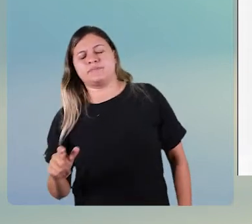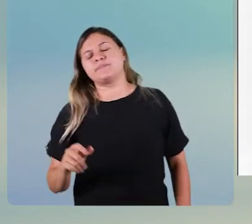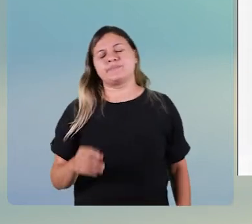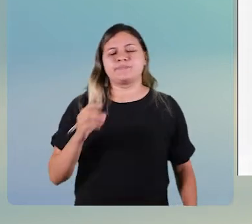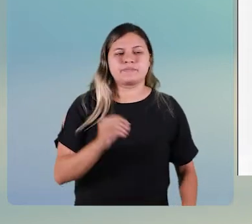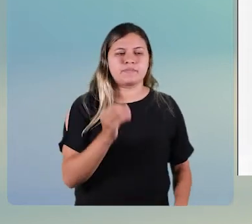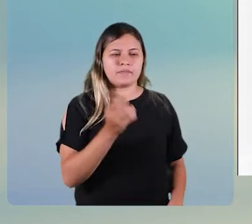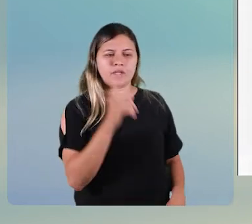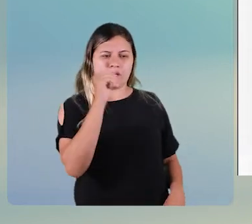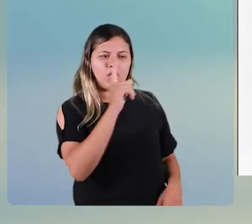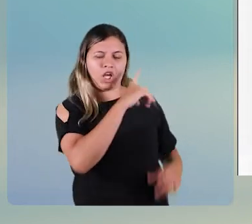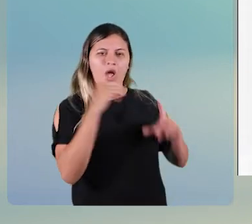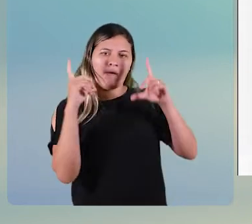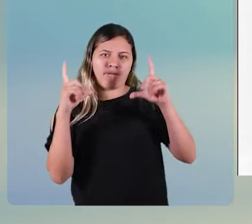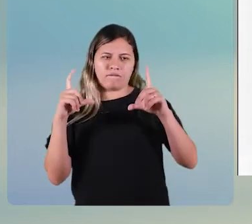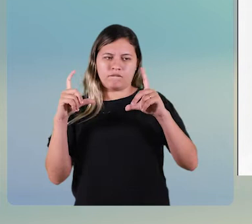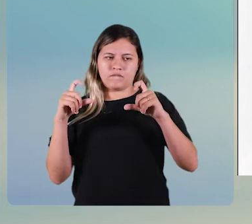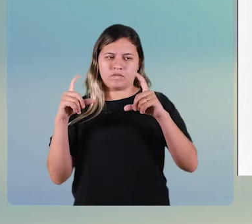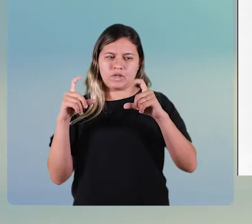ó, também uma